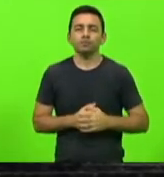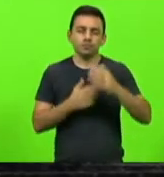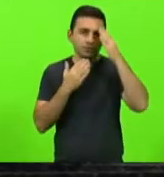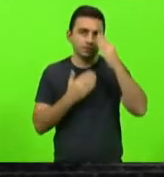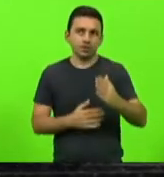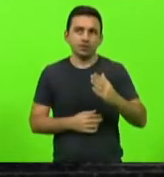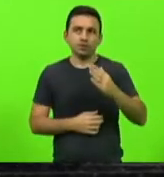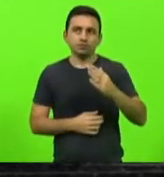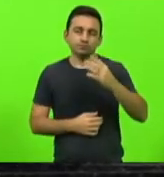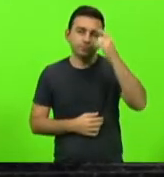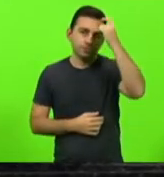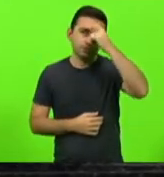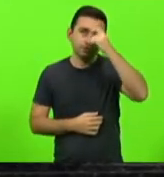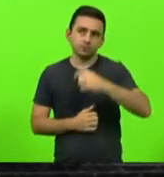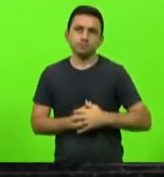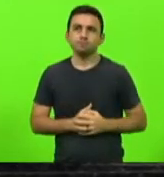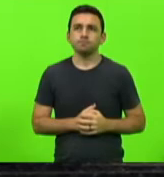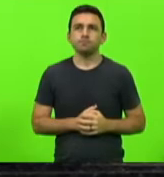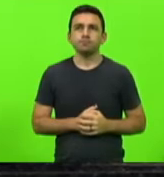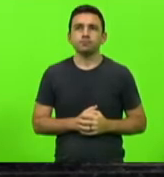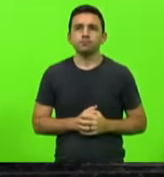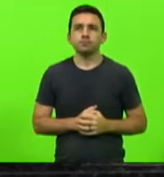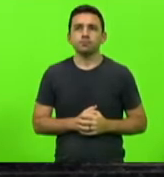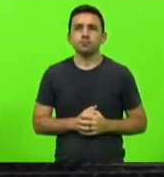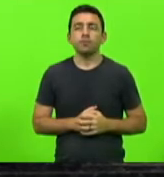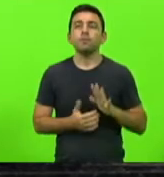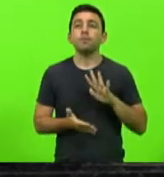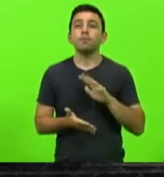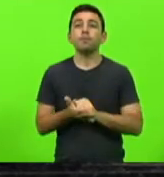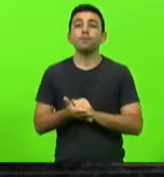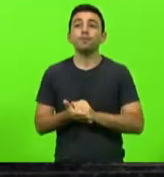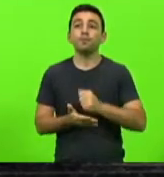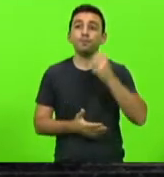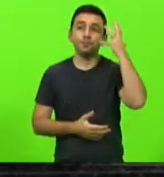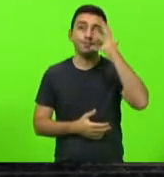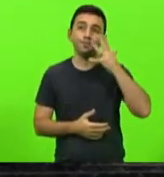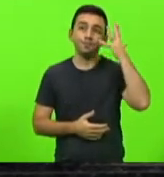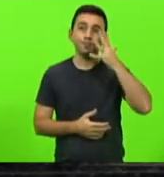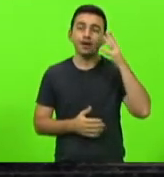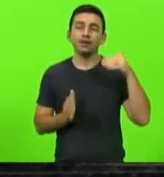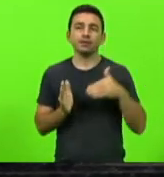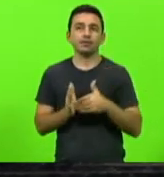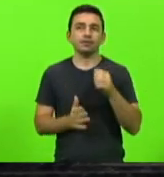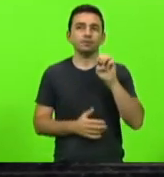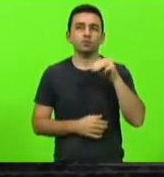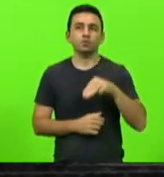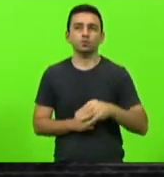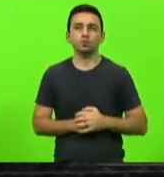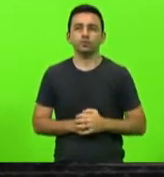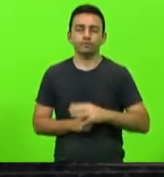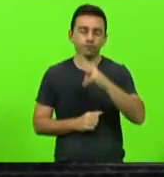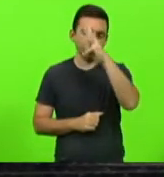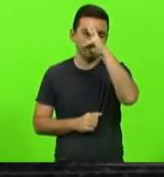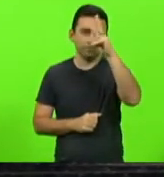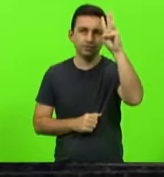Maurício Skudlark, né, inscrito para falar por até 10 minutos, deputado Volney Weber.